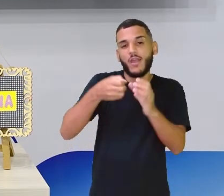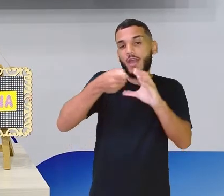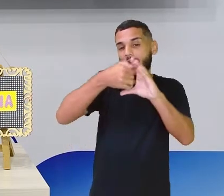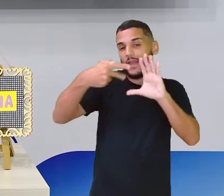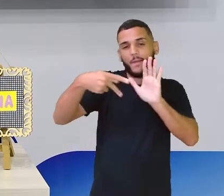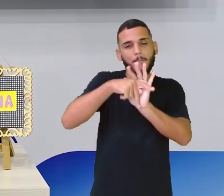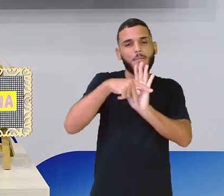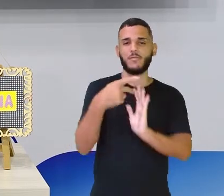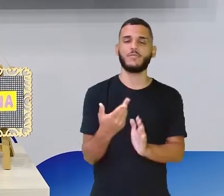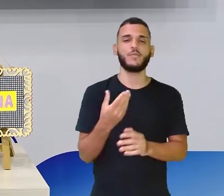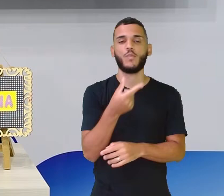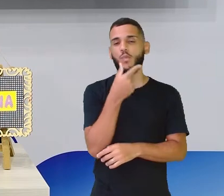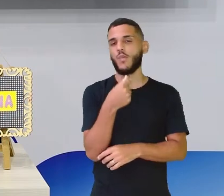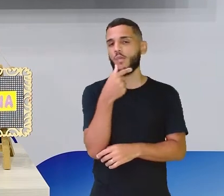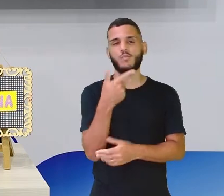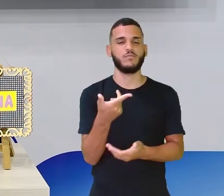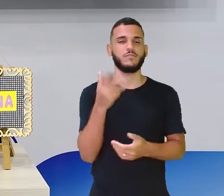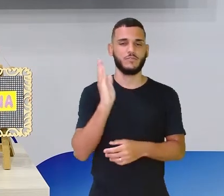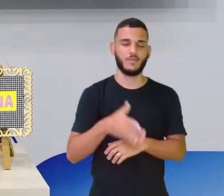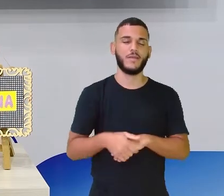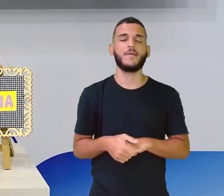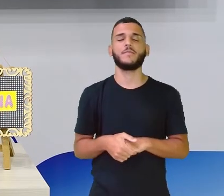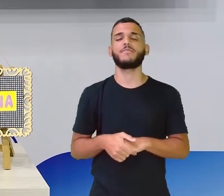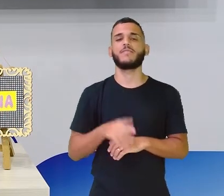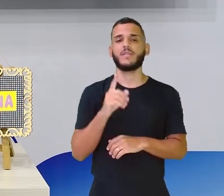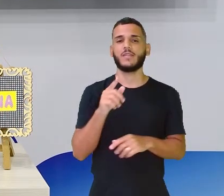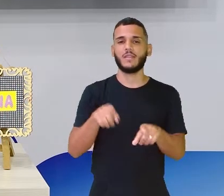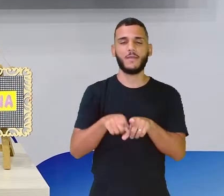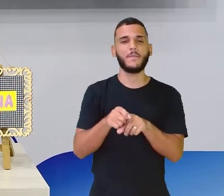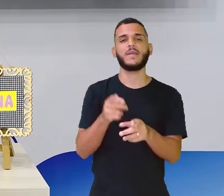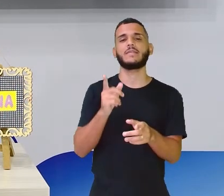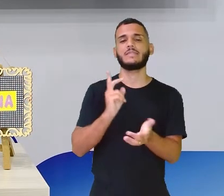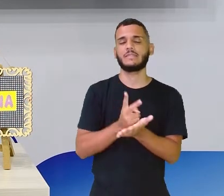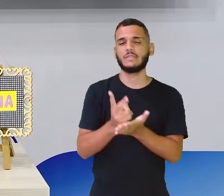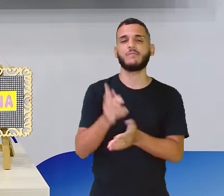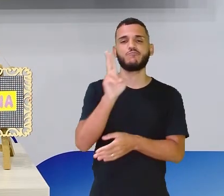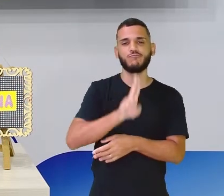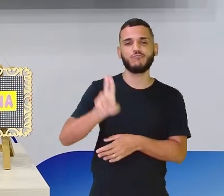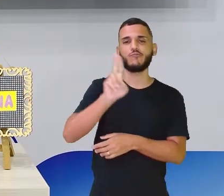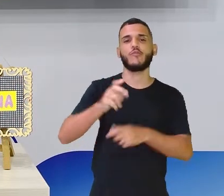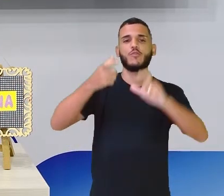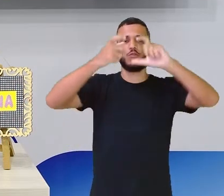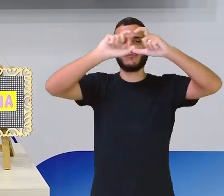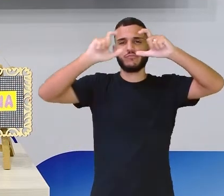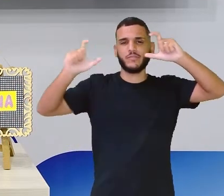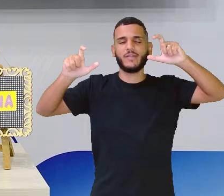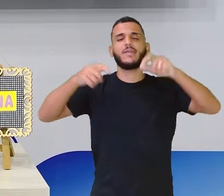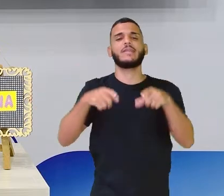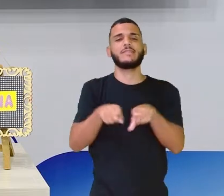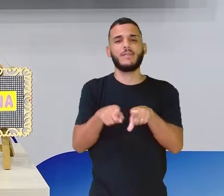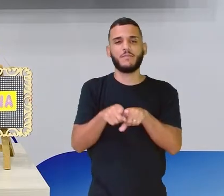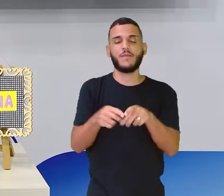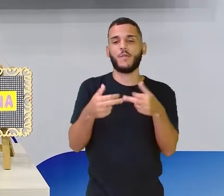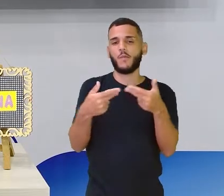característico das suas obras. É a constância das formas geométricas e elementos da sua